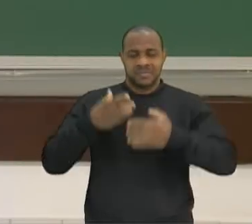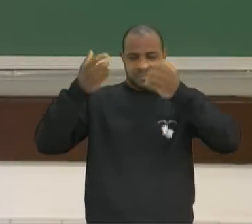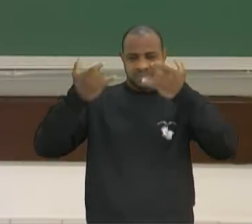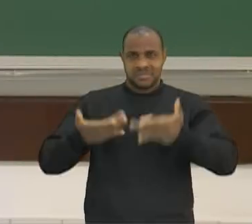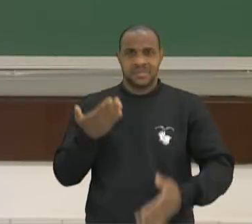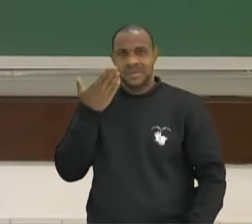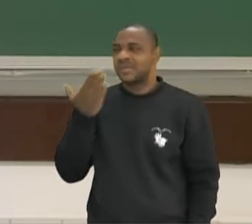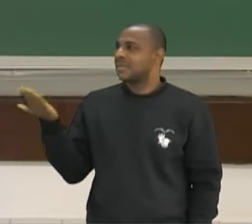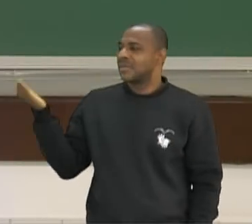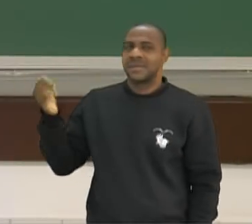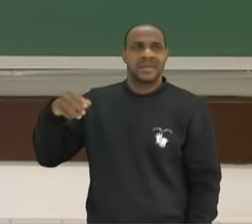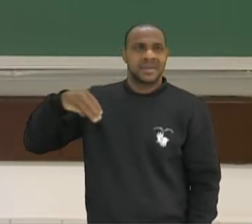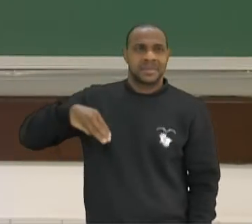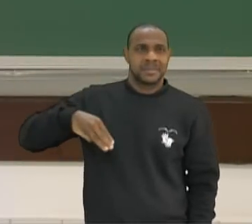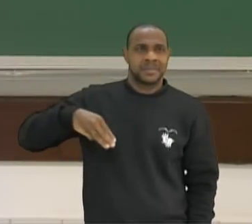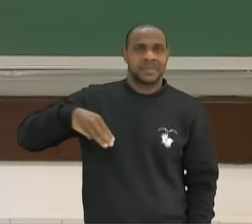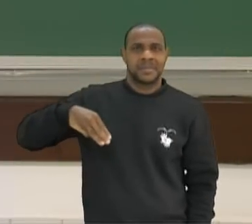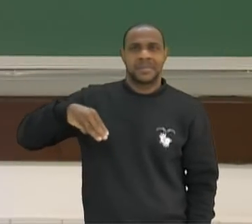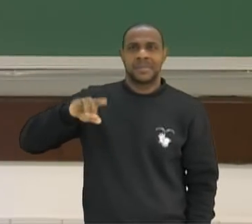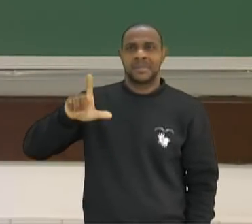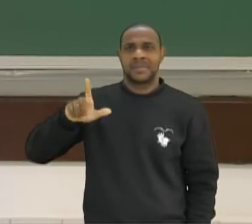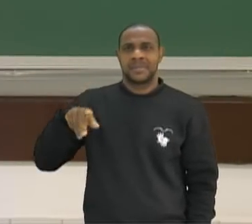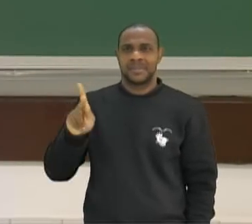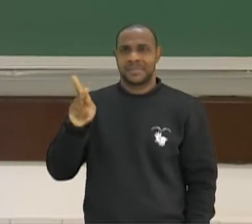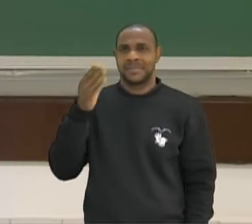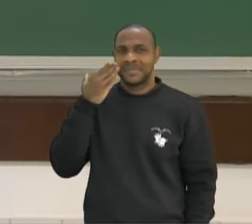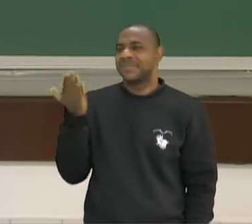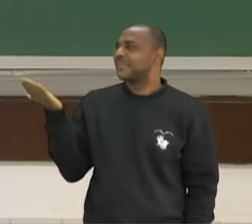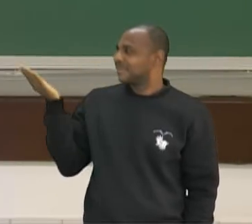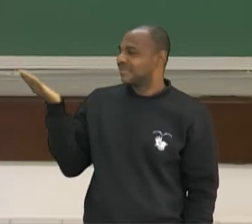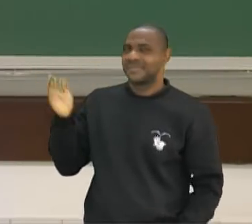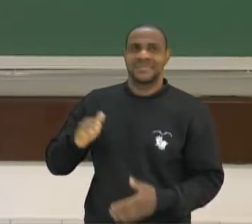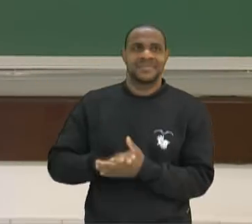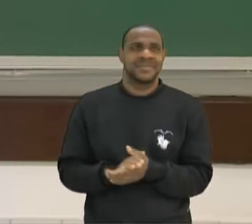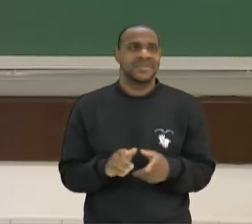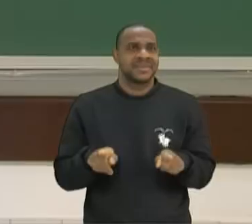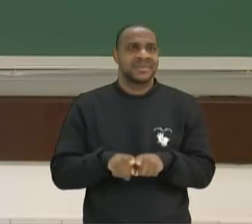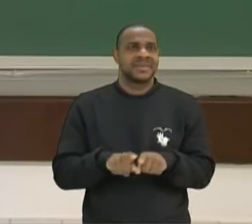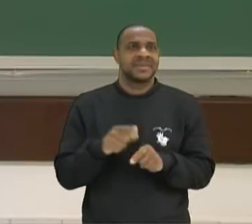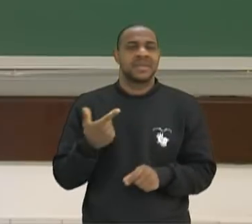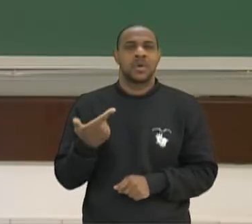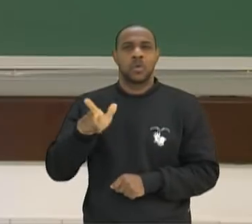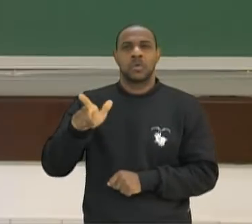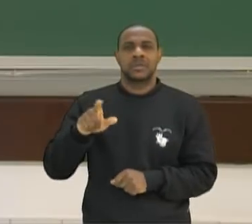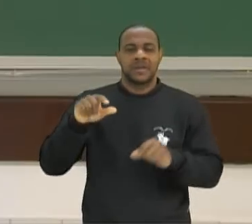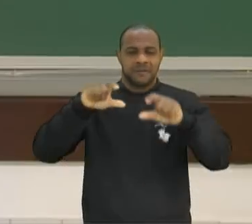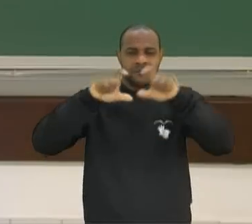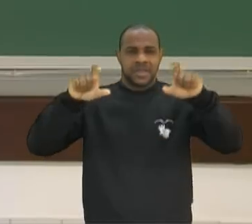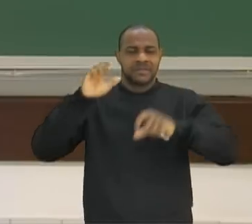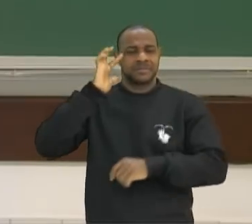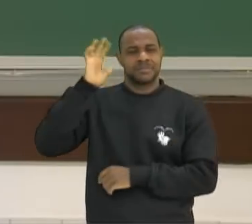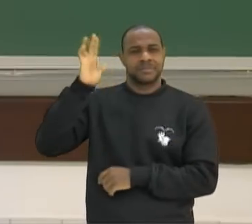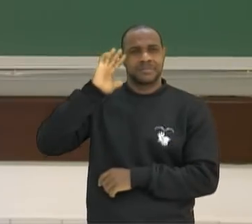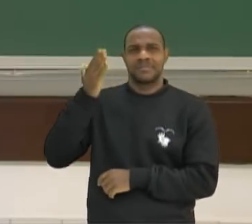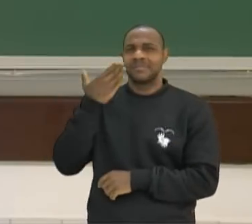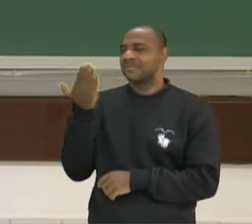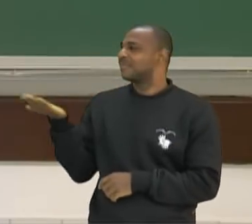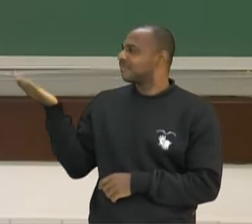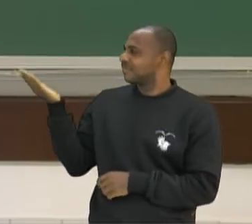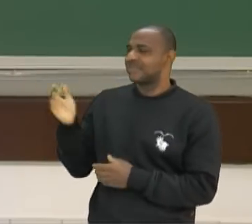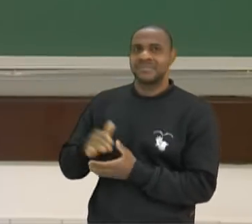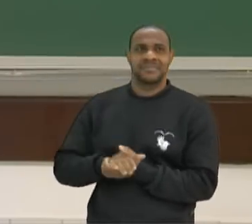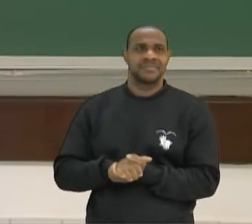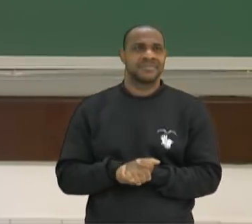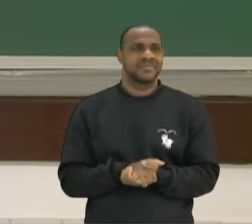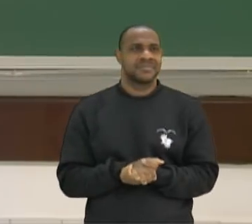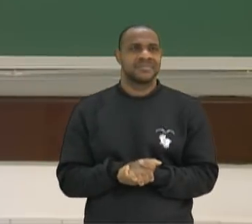destaque para o Martin Luther King Jr. Agora temos uma outra frase aqui dele, né?